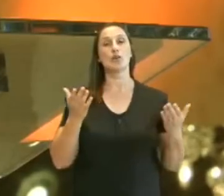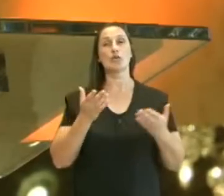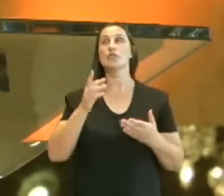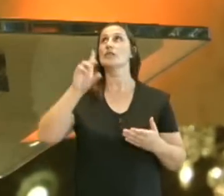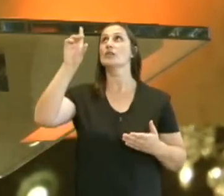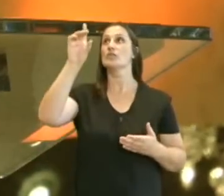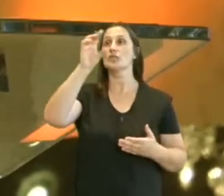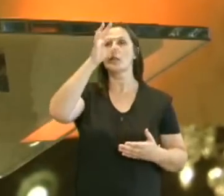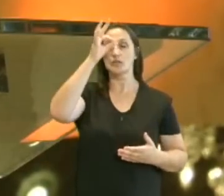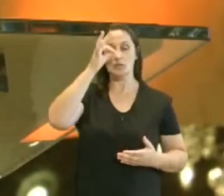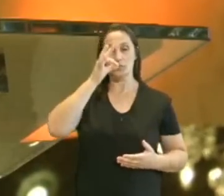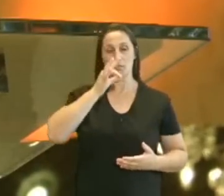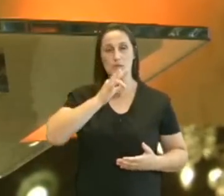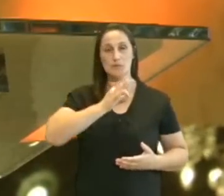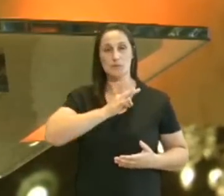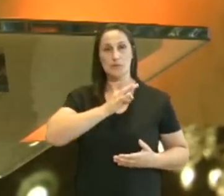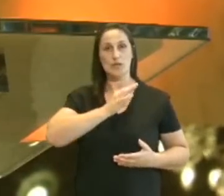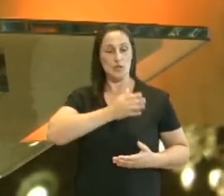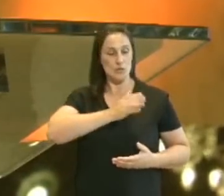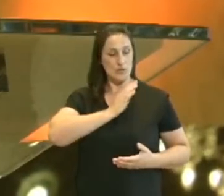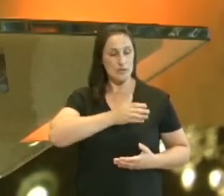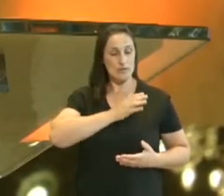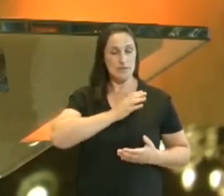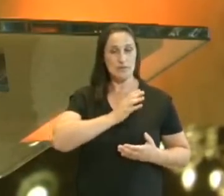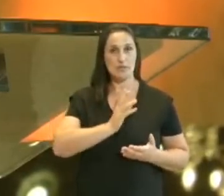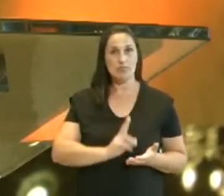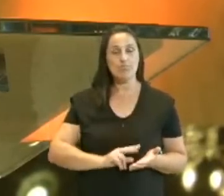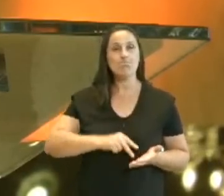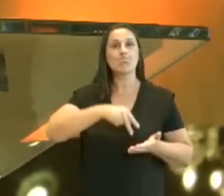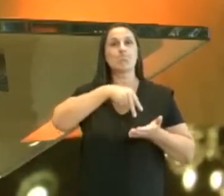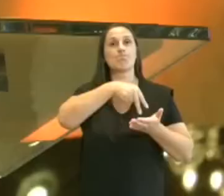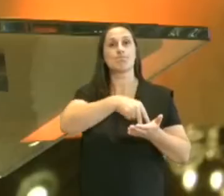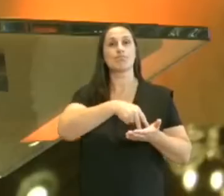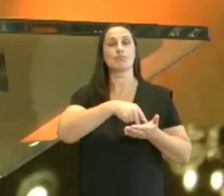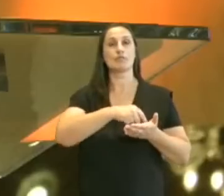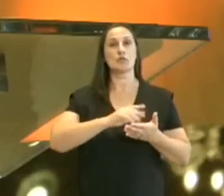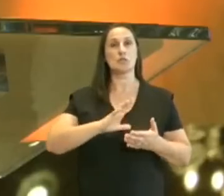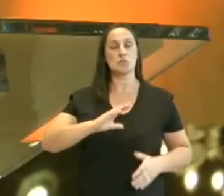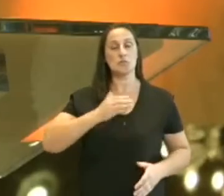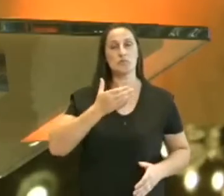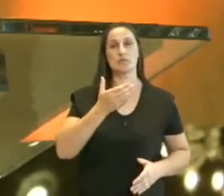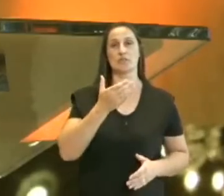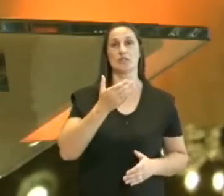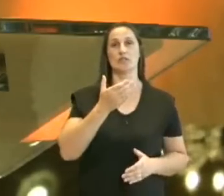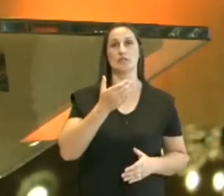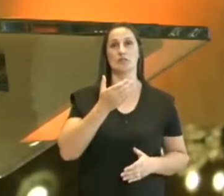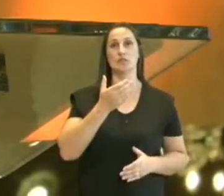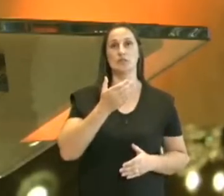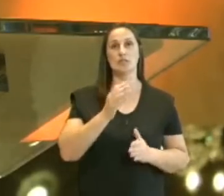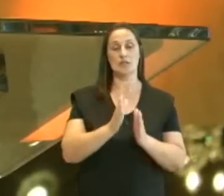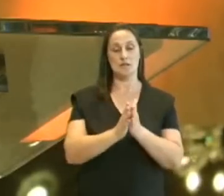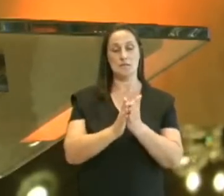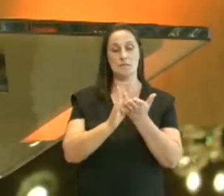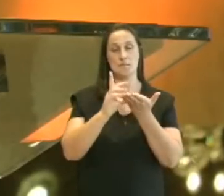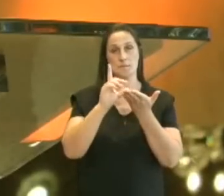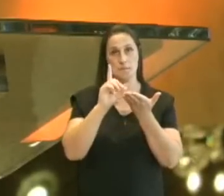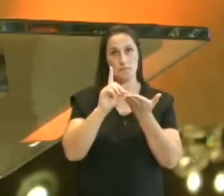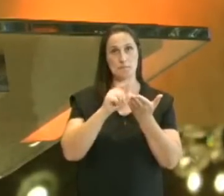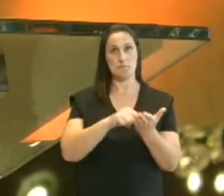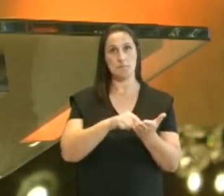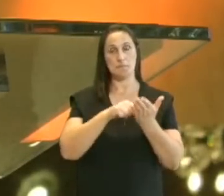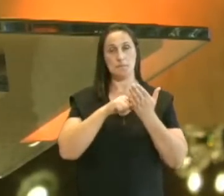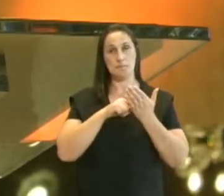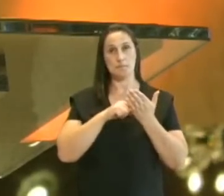está trabalhando o seu coração para fazer a releitura da sua realidade à luz das Escrituras, se